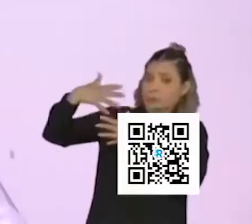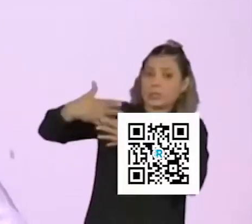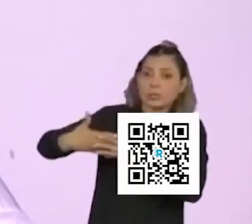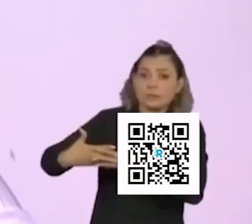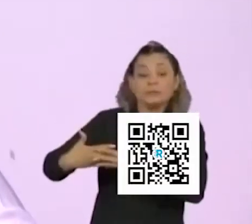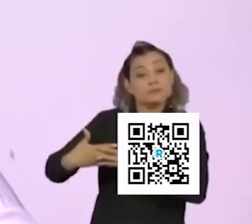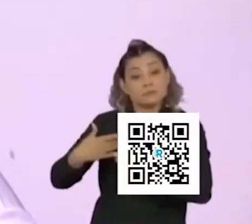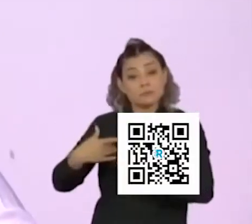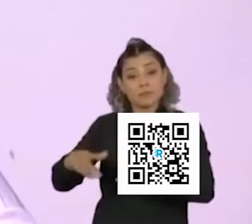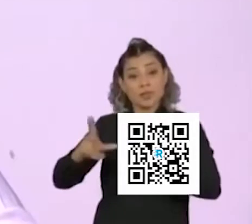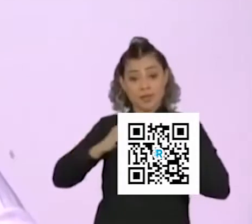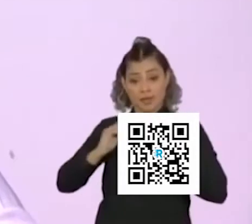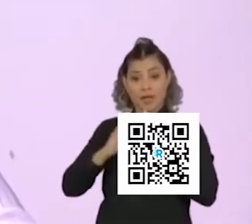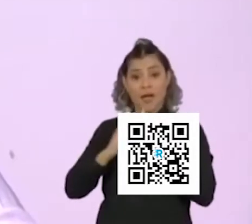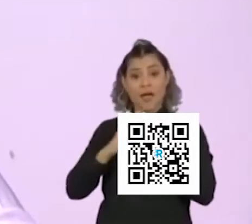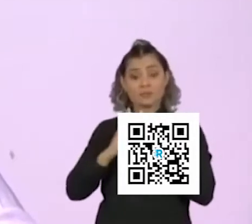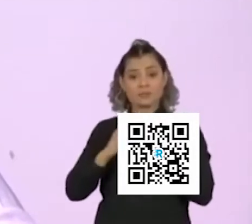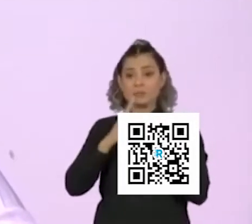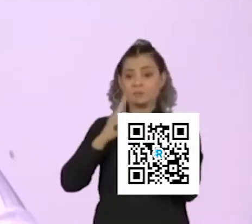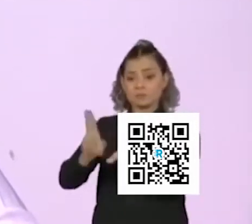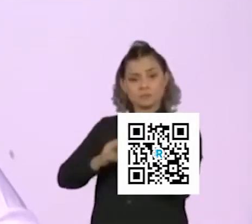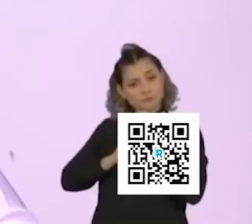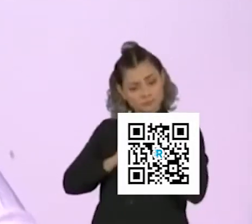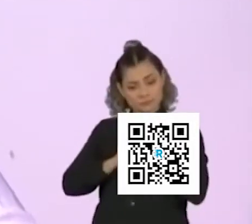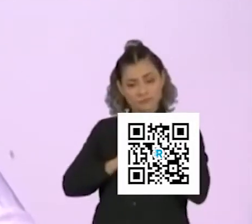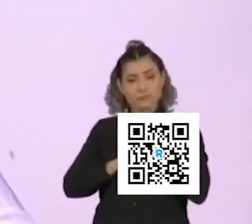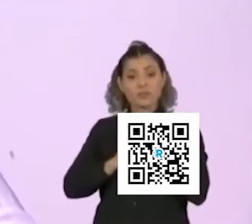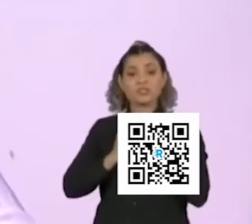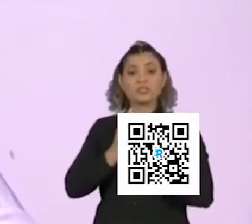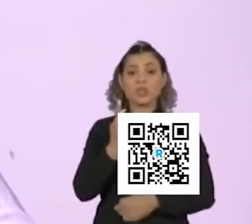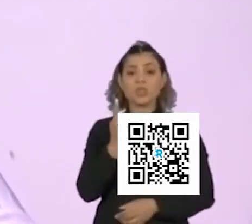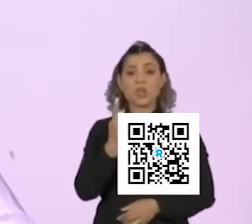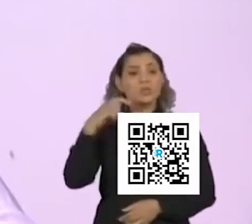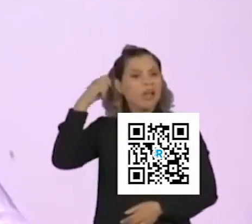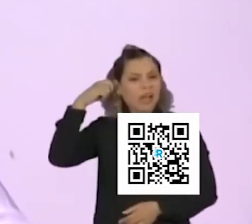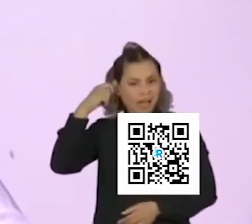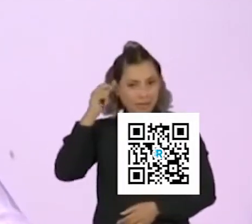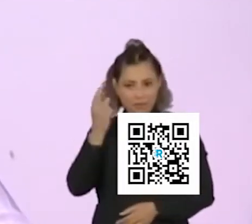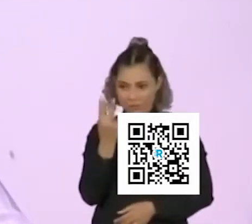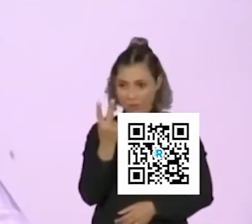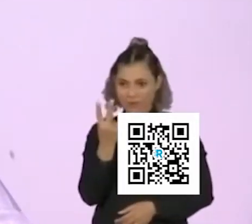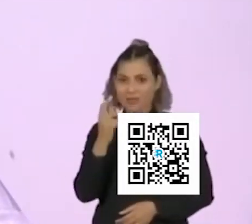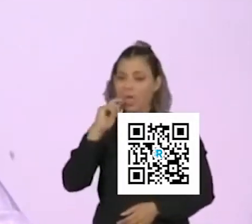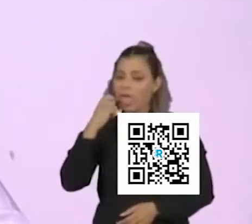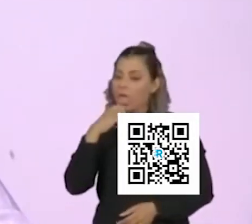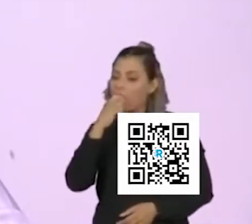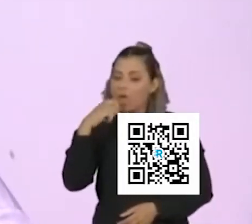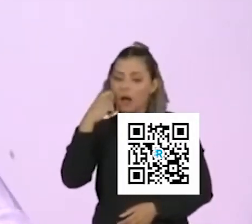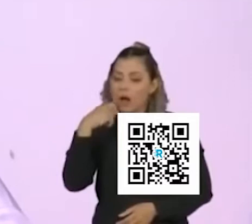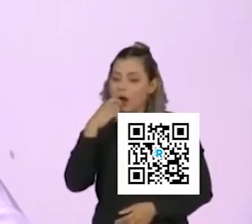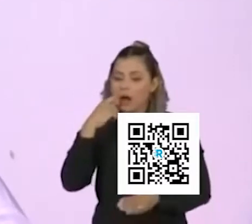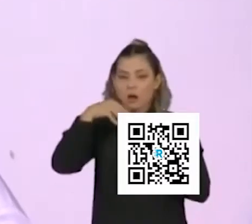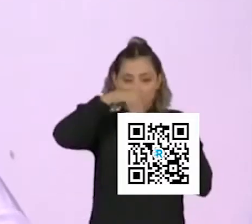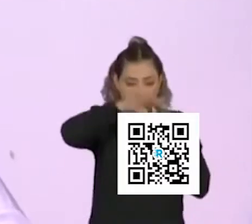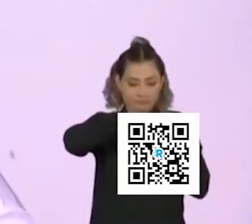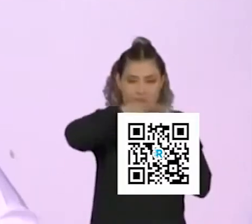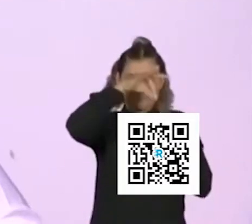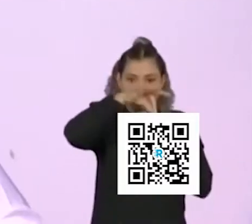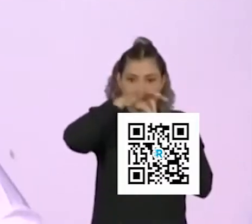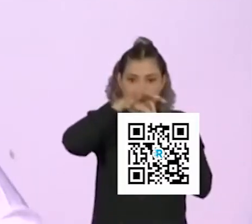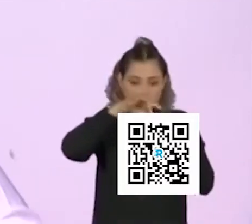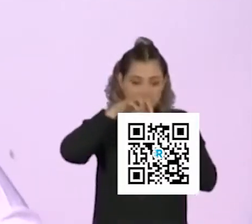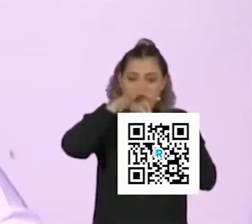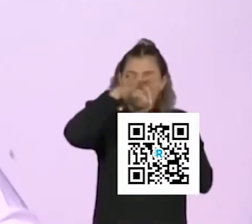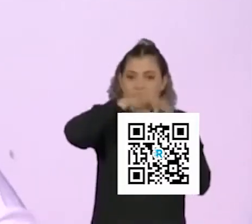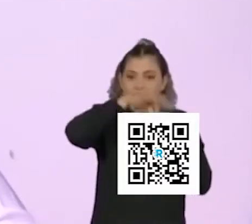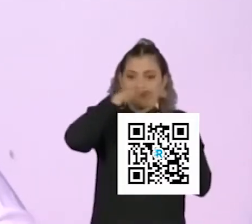recebi em casa um envelope bem simples, com 2 cotonetes dentro, e você passa na bochecha e coloca